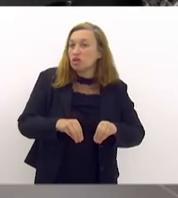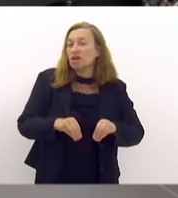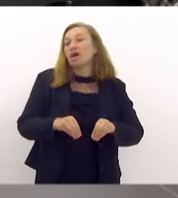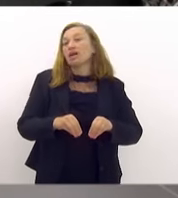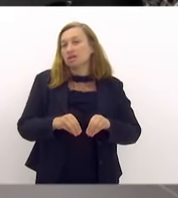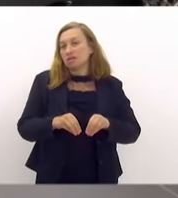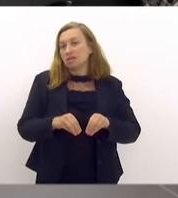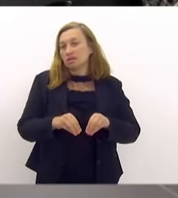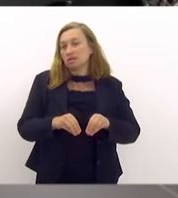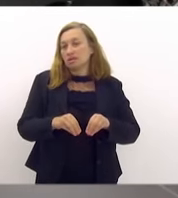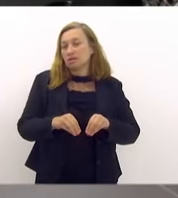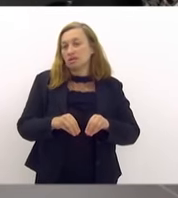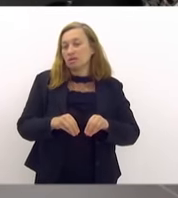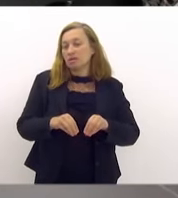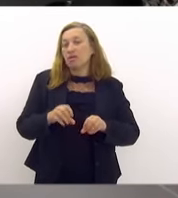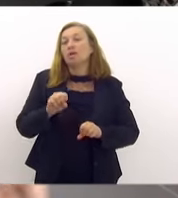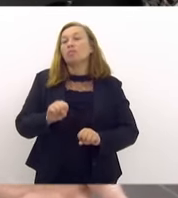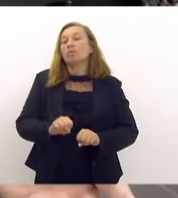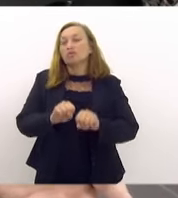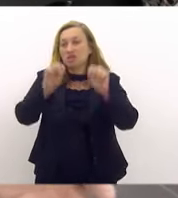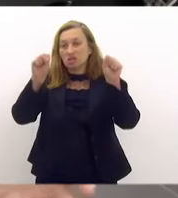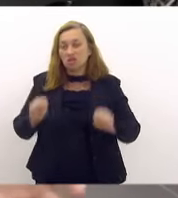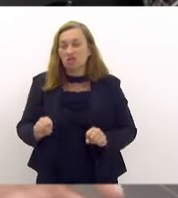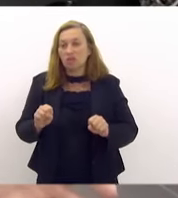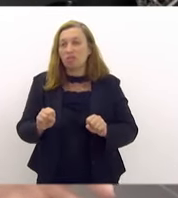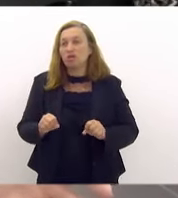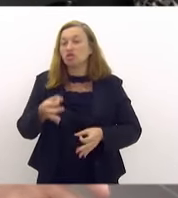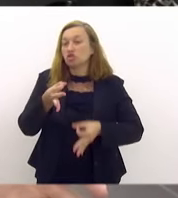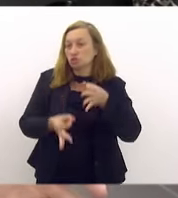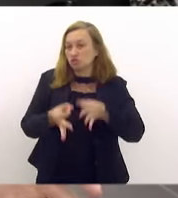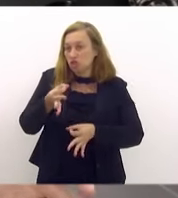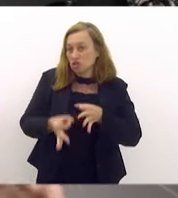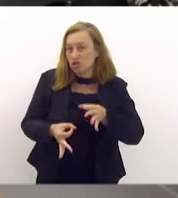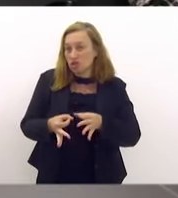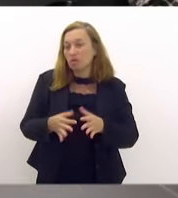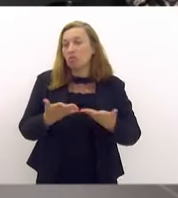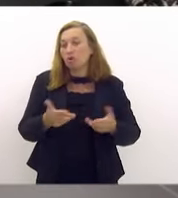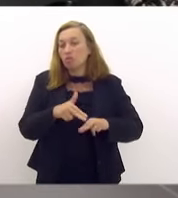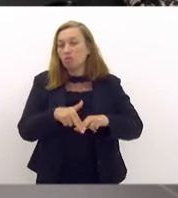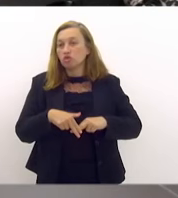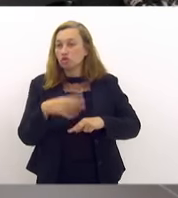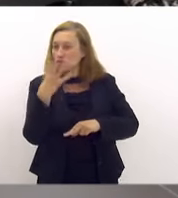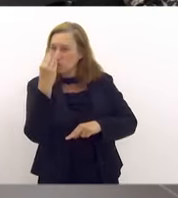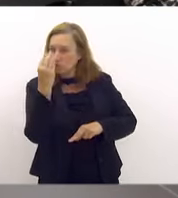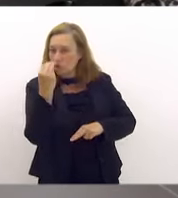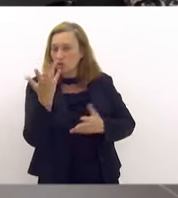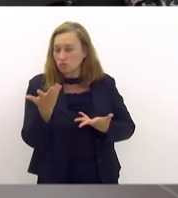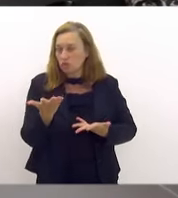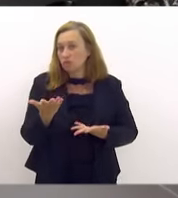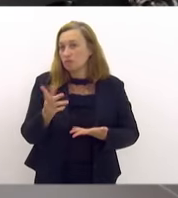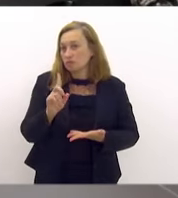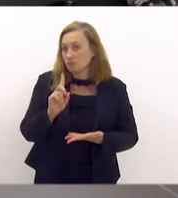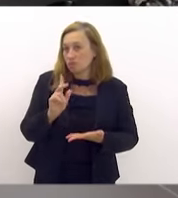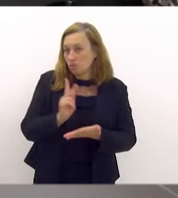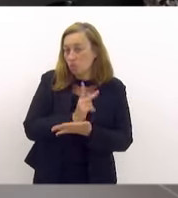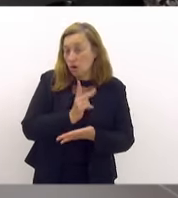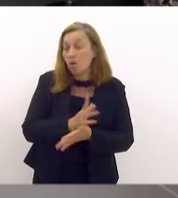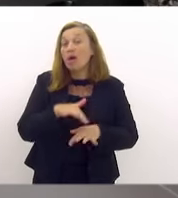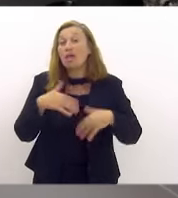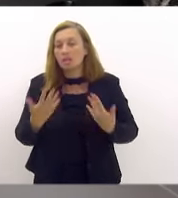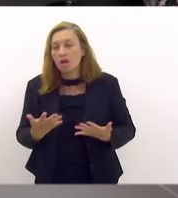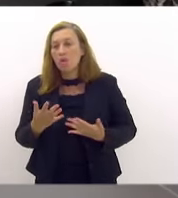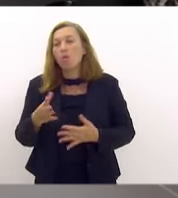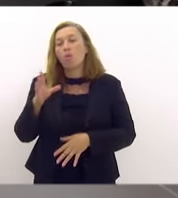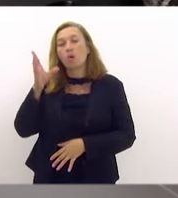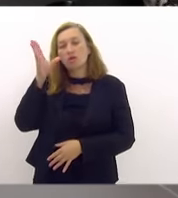reconhecimento fotográfico ou pessoal mesmo falho né conclua Por favor é eh eu acho que o